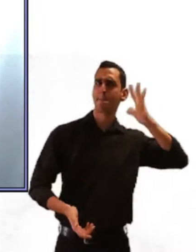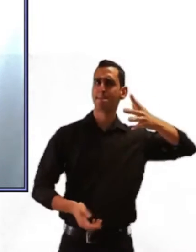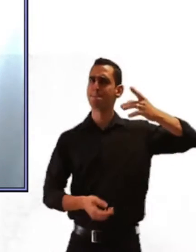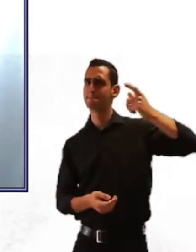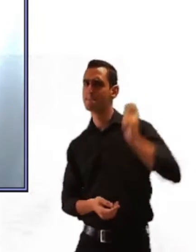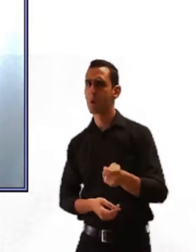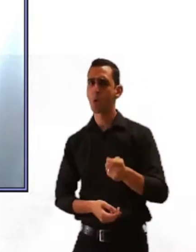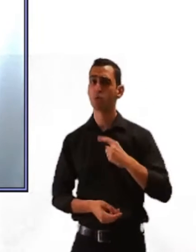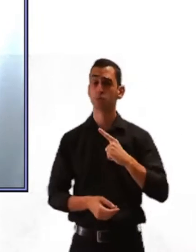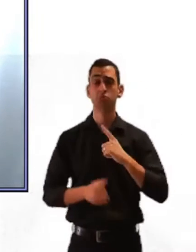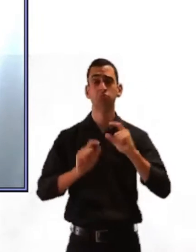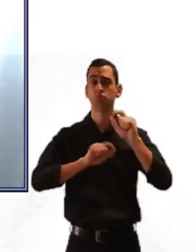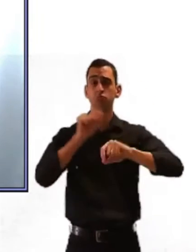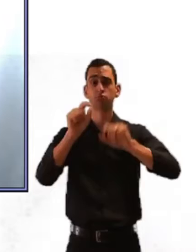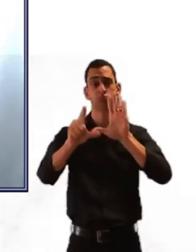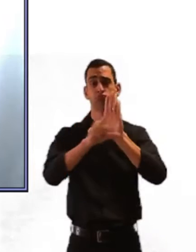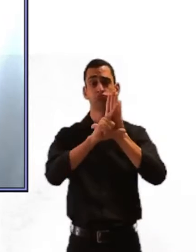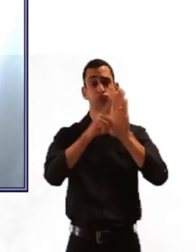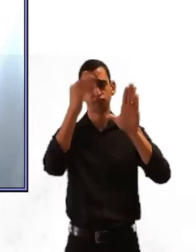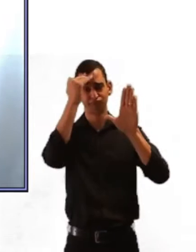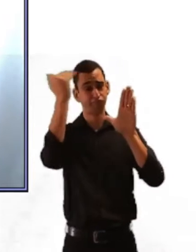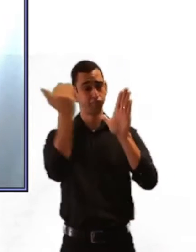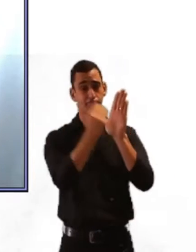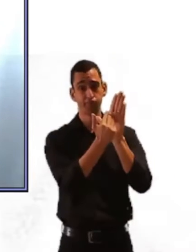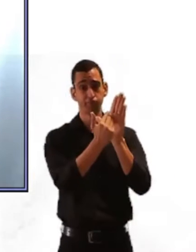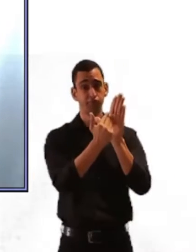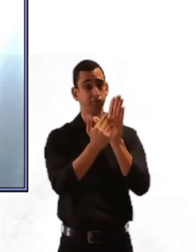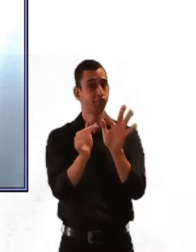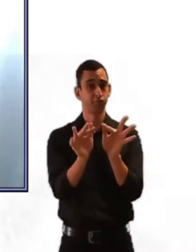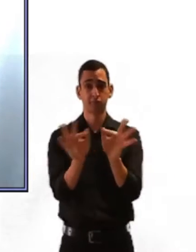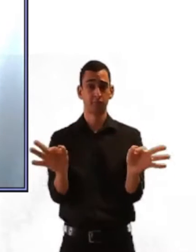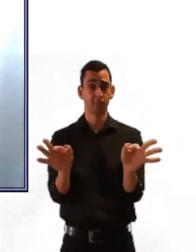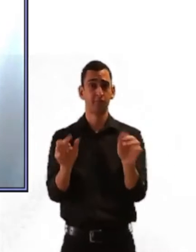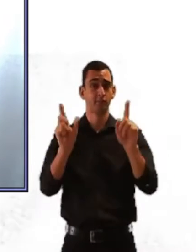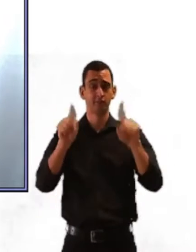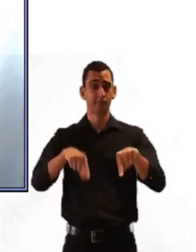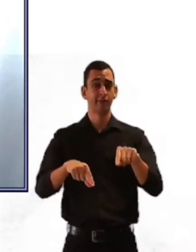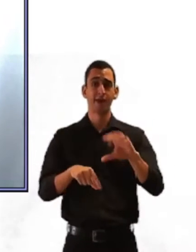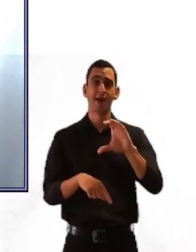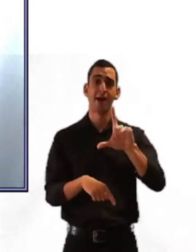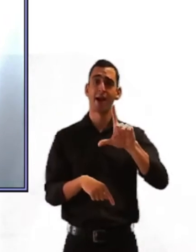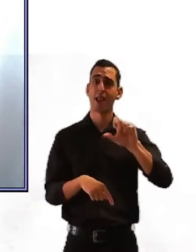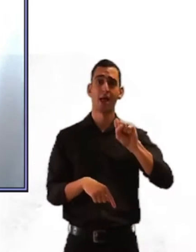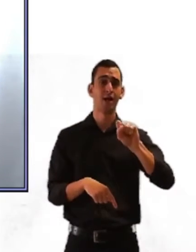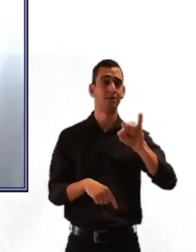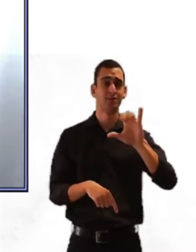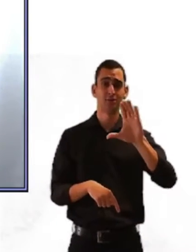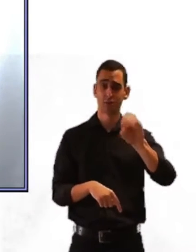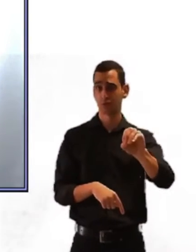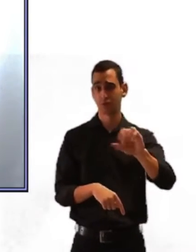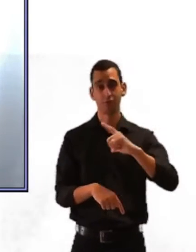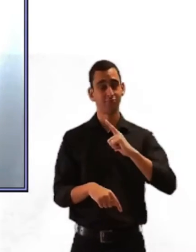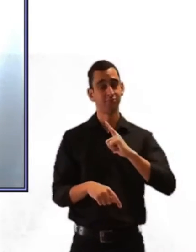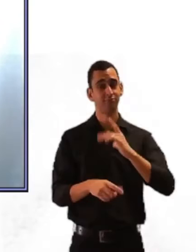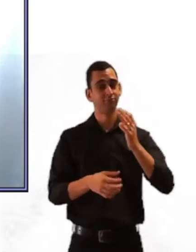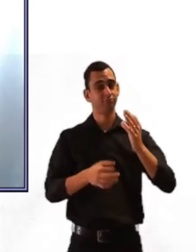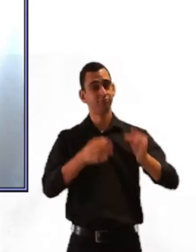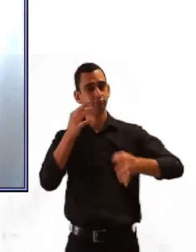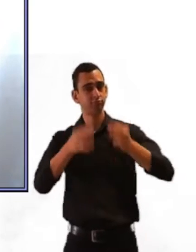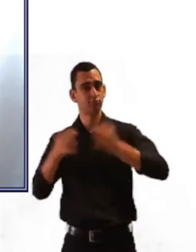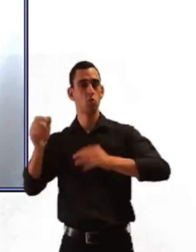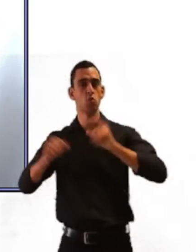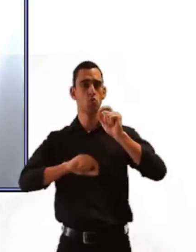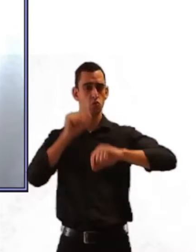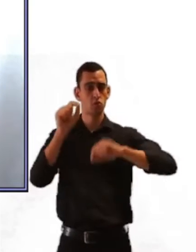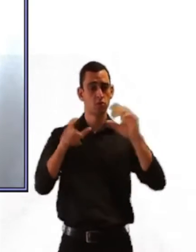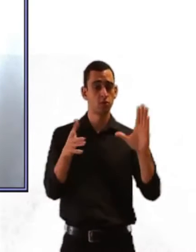com base no modelo legalista. O juiz vai naquele sistema clássico de subsunção, né, da premissa, premissa maior,